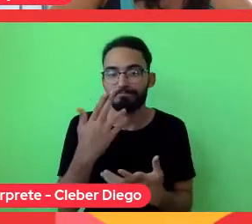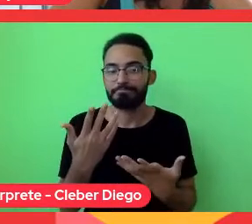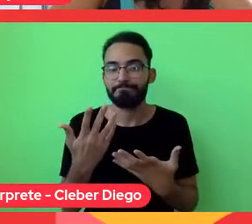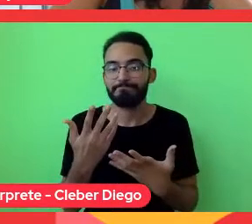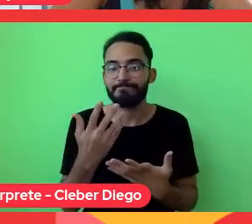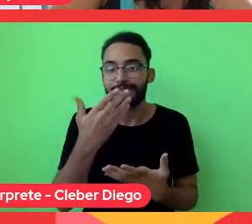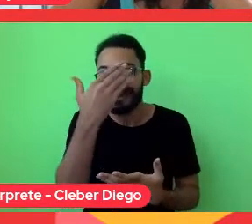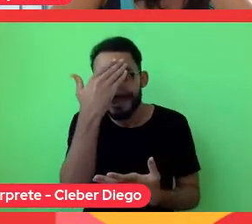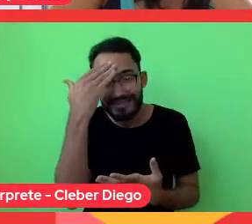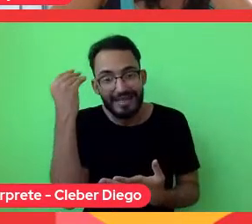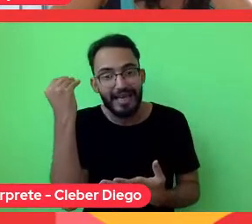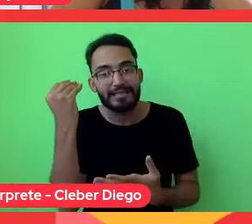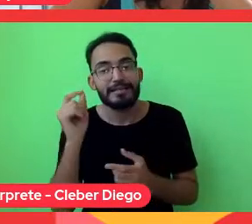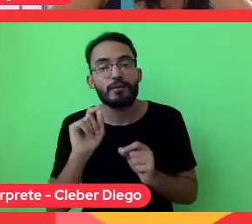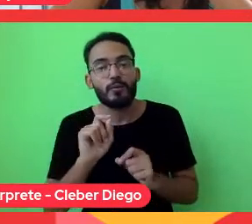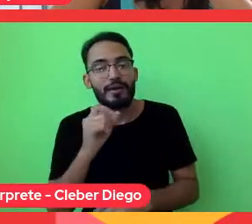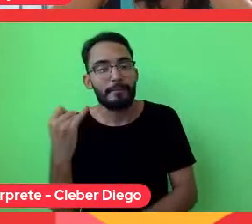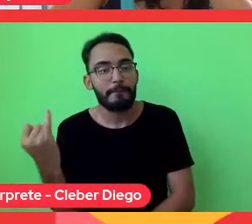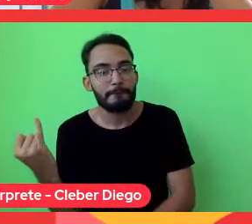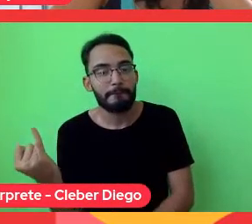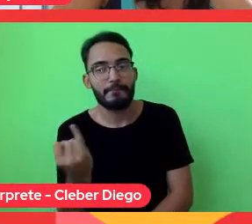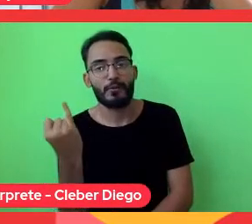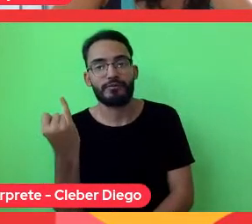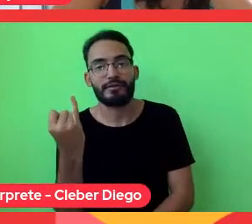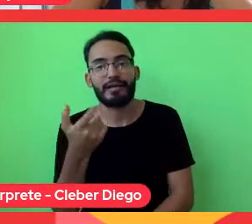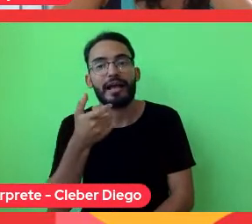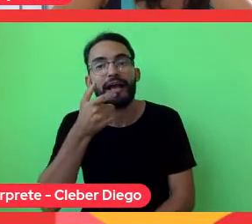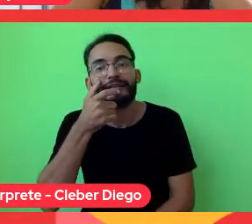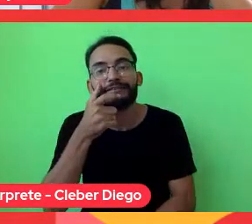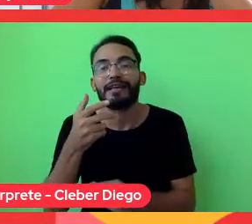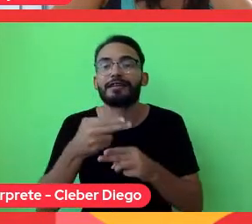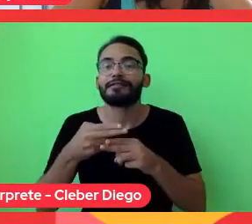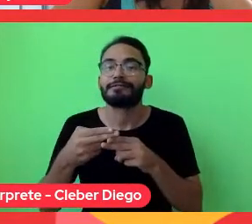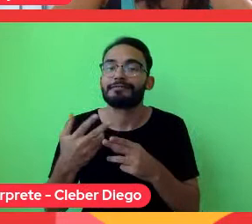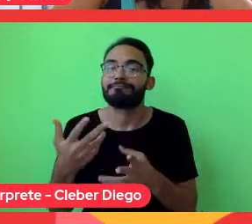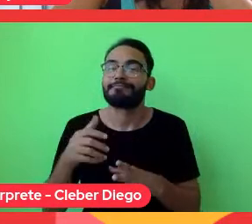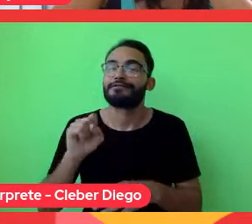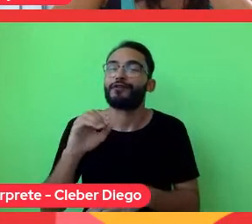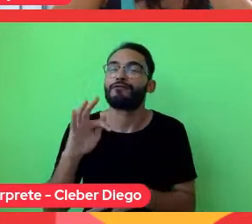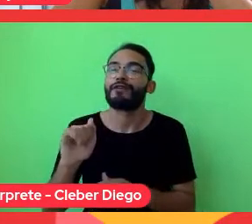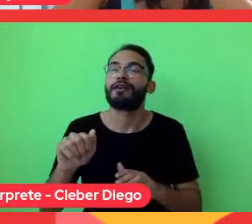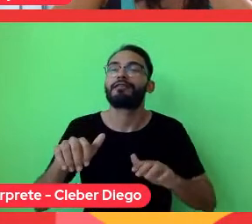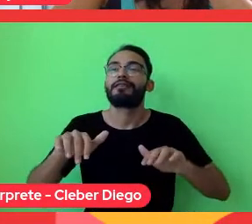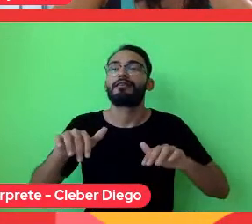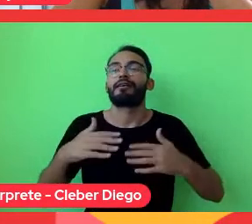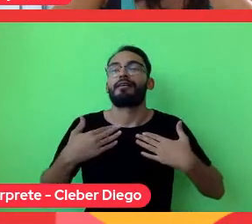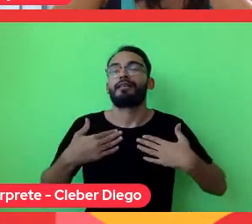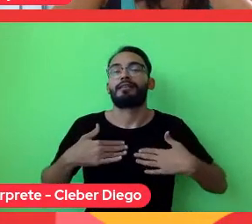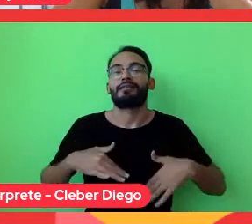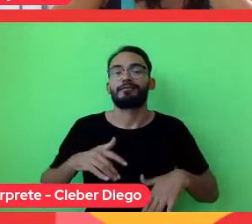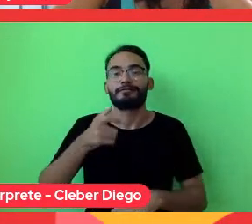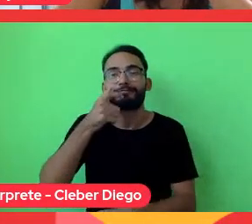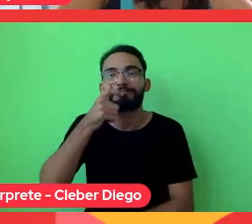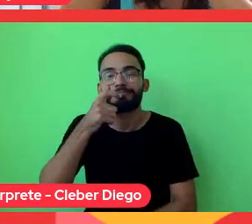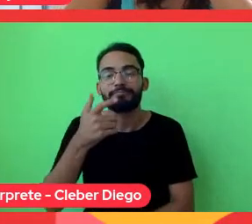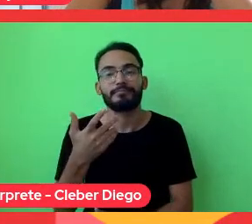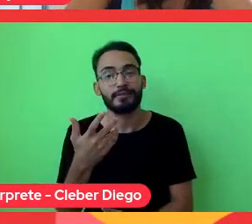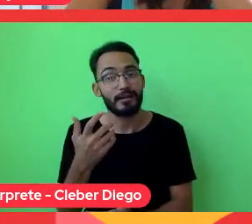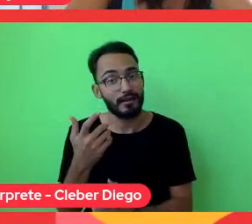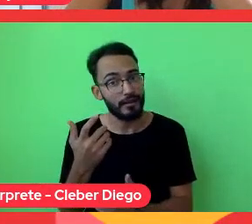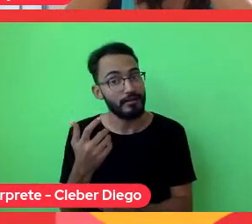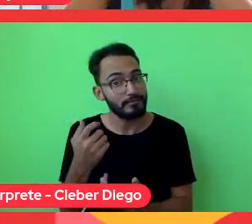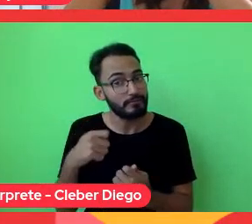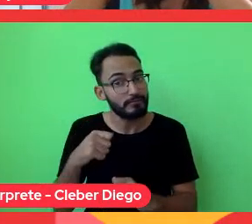desconsiderando a importância de assistir aquela série jogada no sofá, porque às vezes